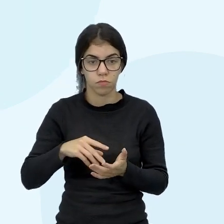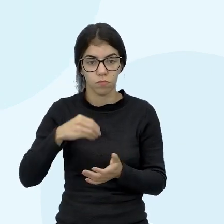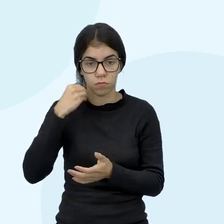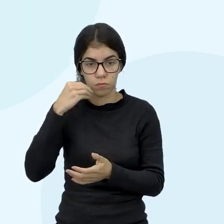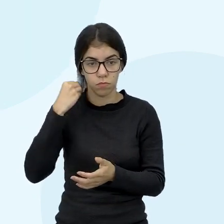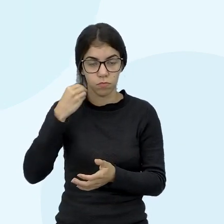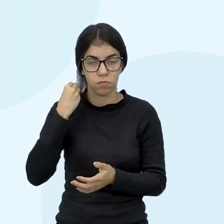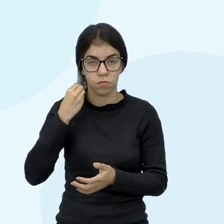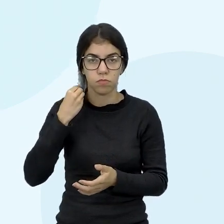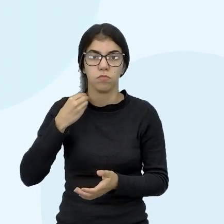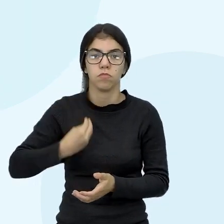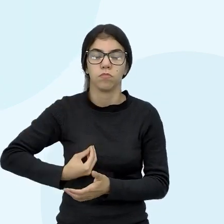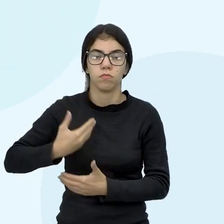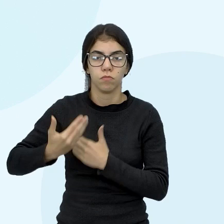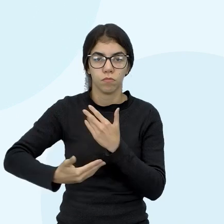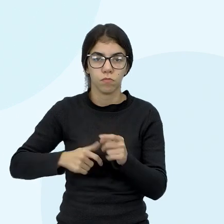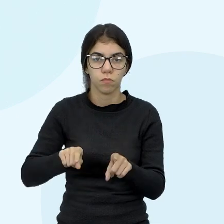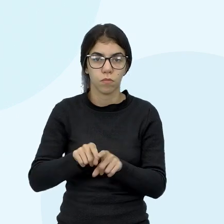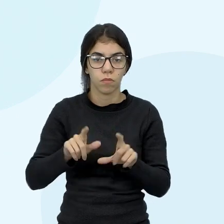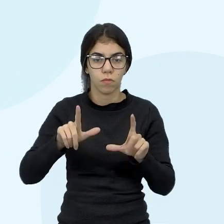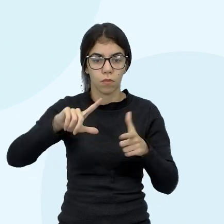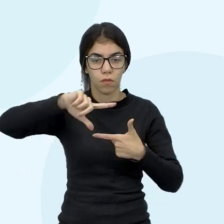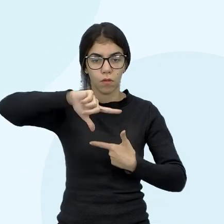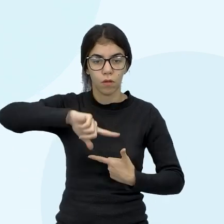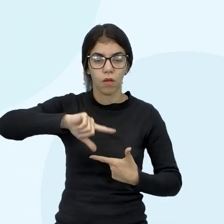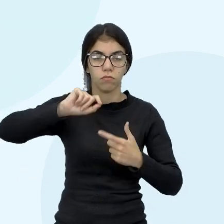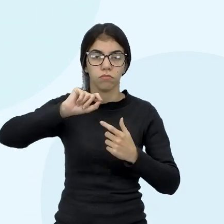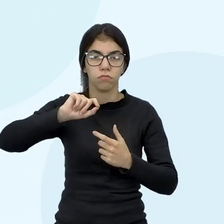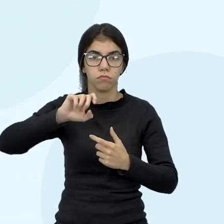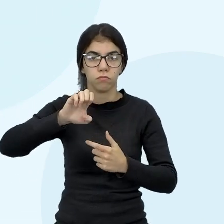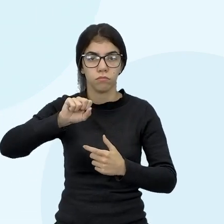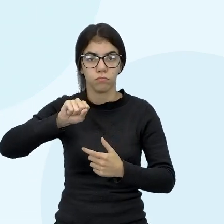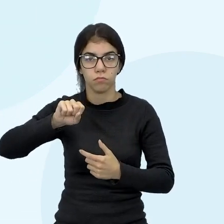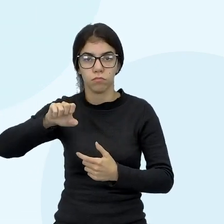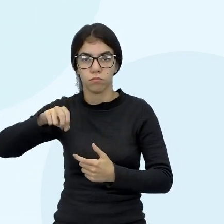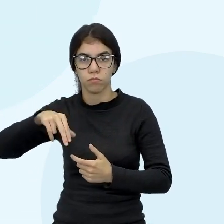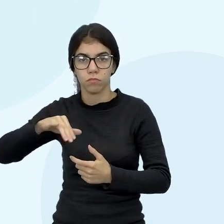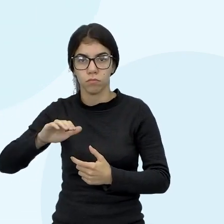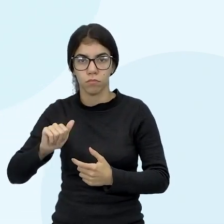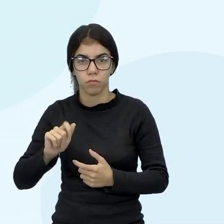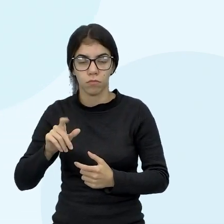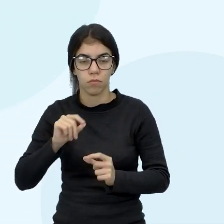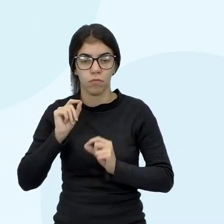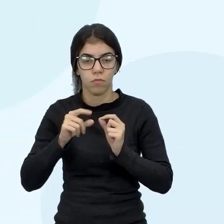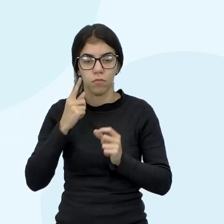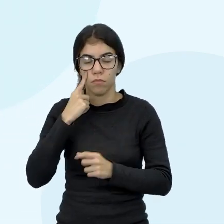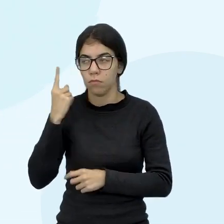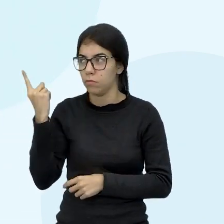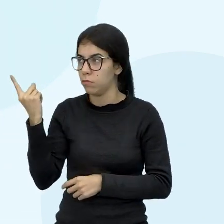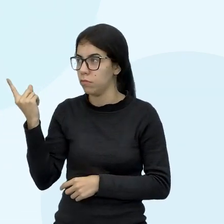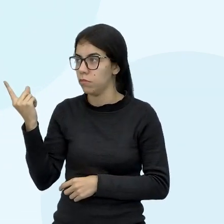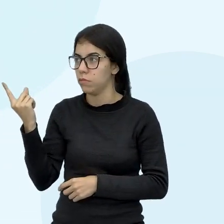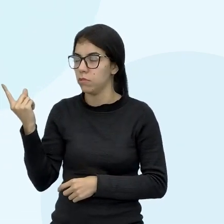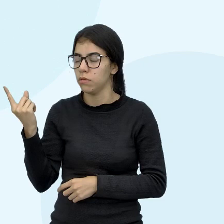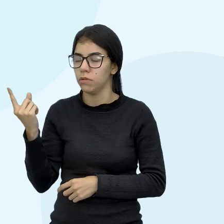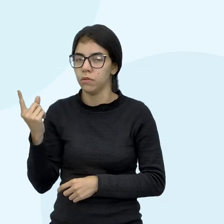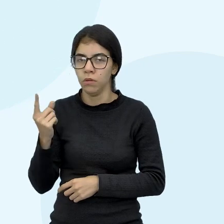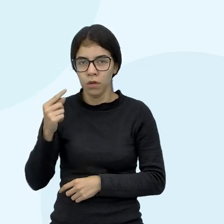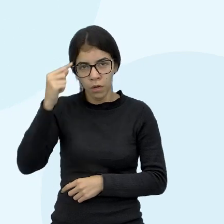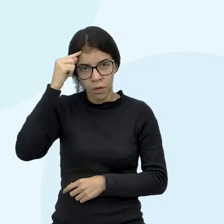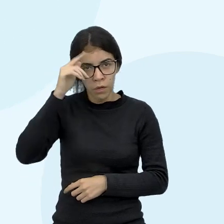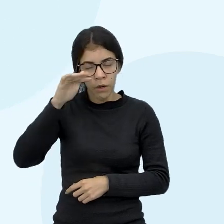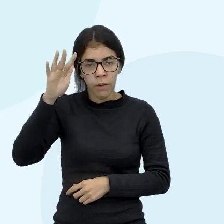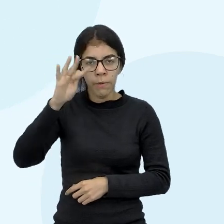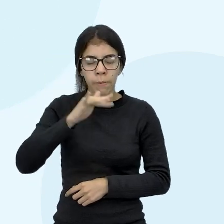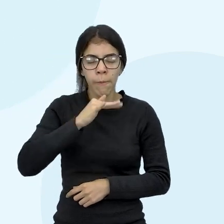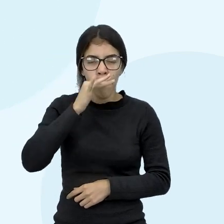essa imagem procura ilustrar essa ideia de essência, né? Eu penso, por exemplo, nos florais, enfim, existe